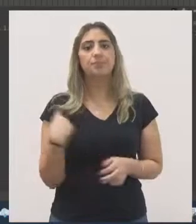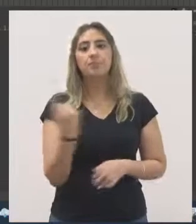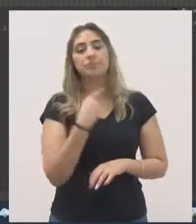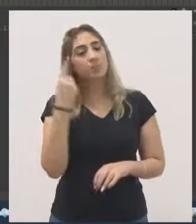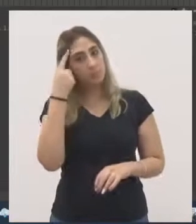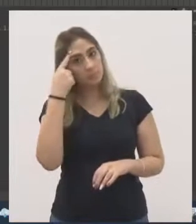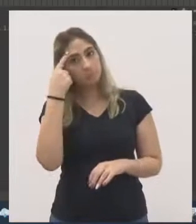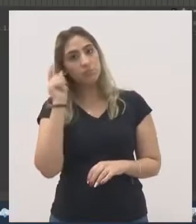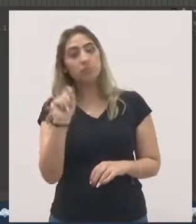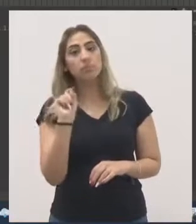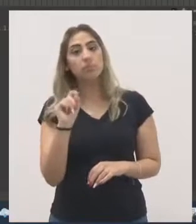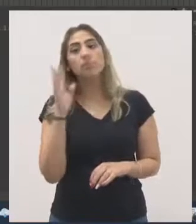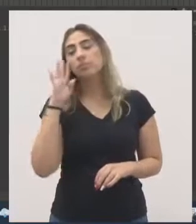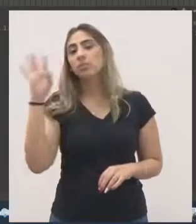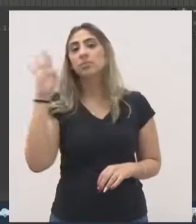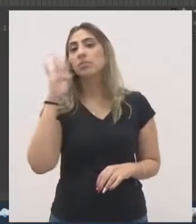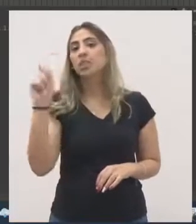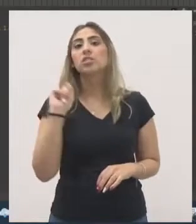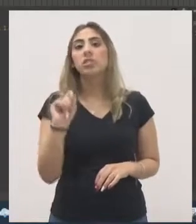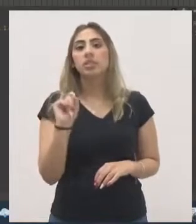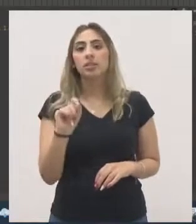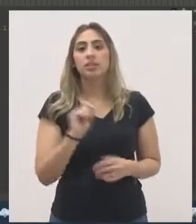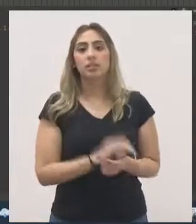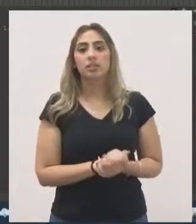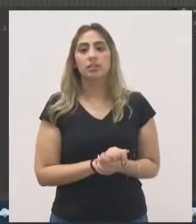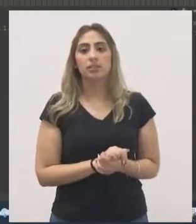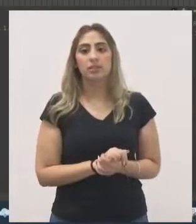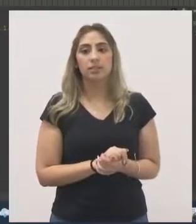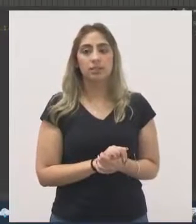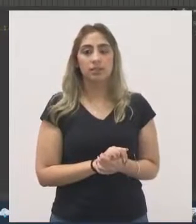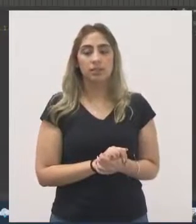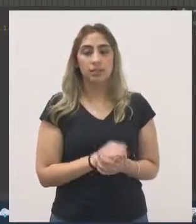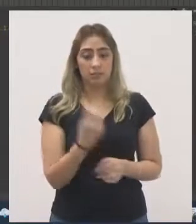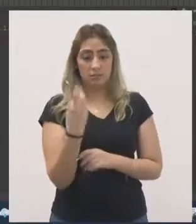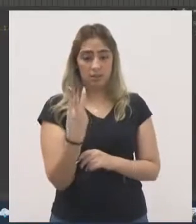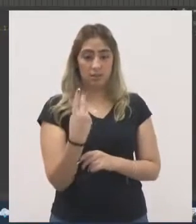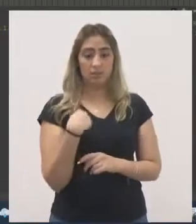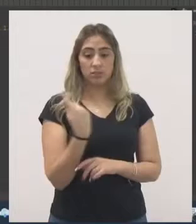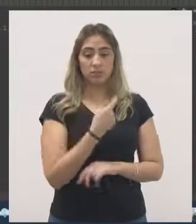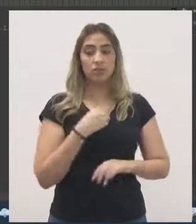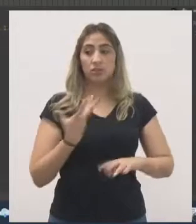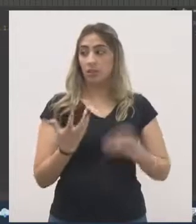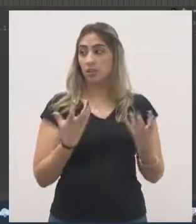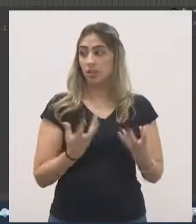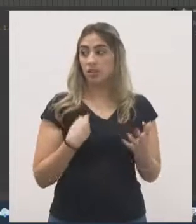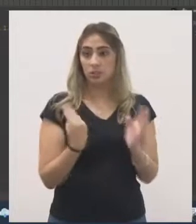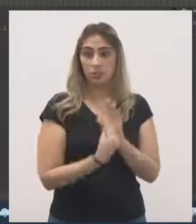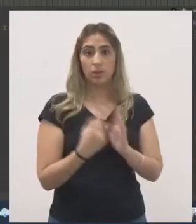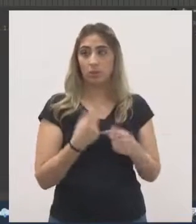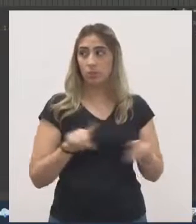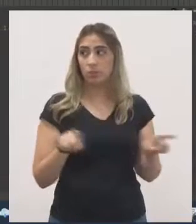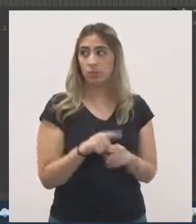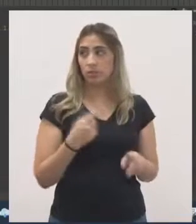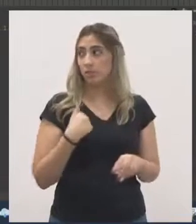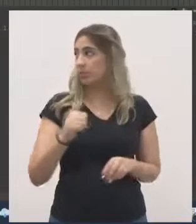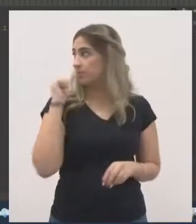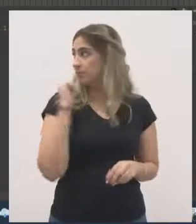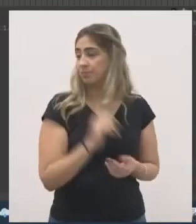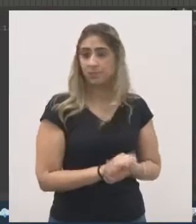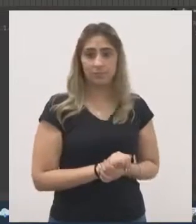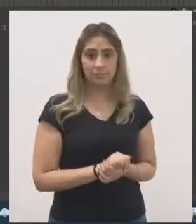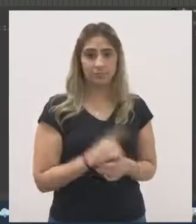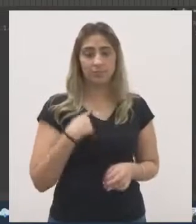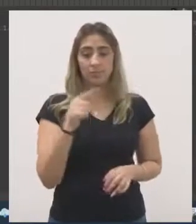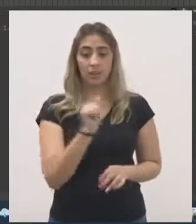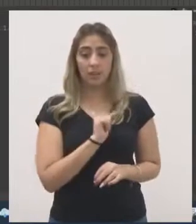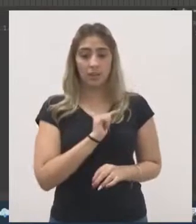pensar, vamos imaginar que aqui na 3 aqui, a gente quisesse colocar uma música de fundo. A música de fundo,